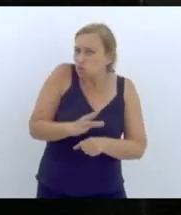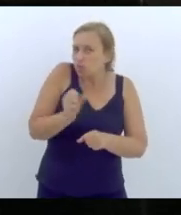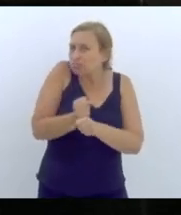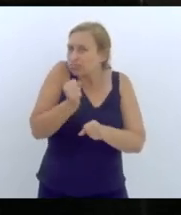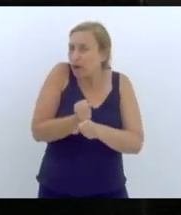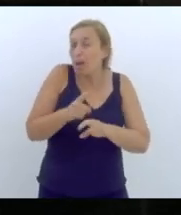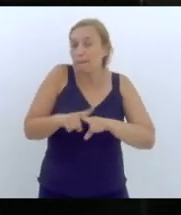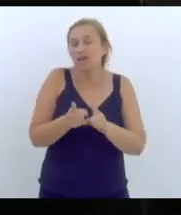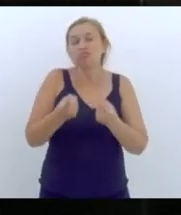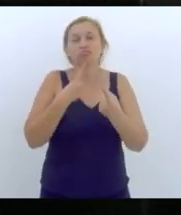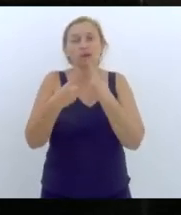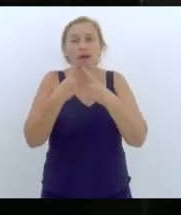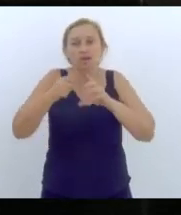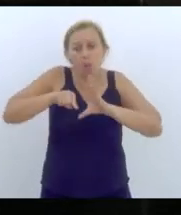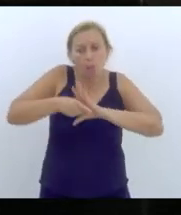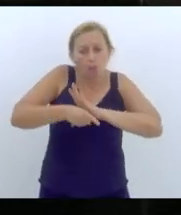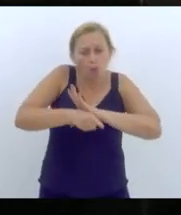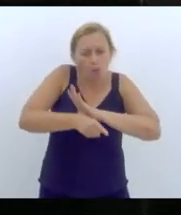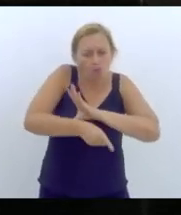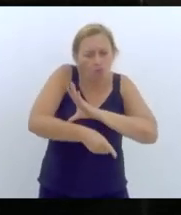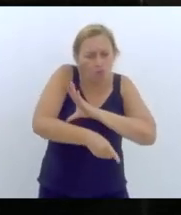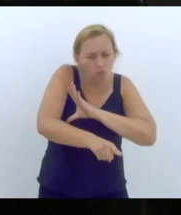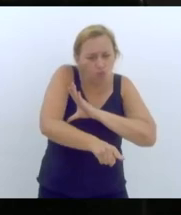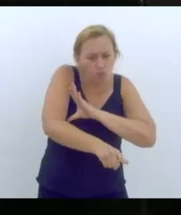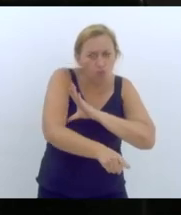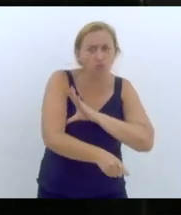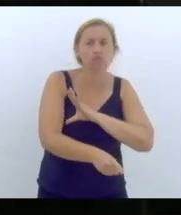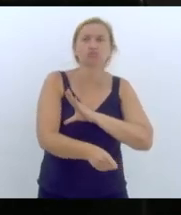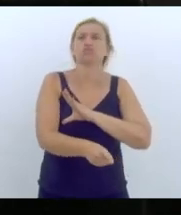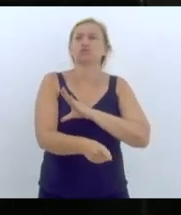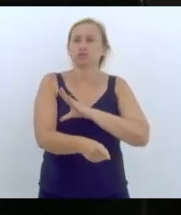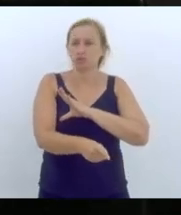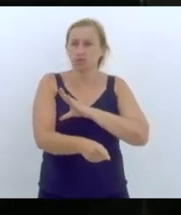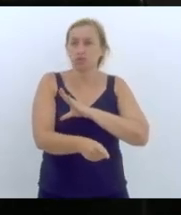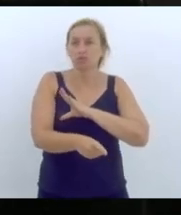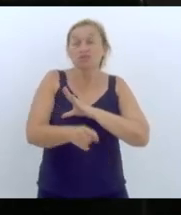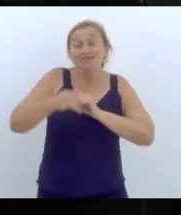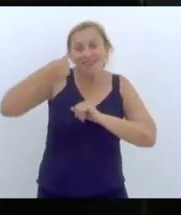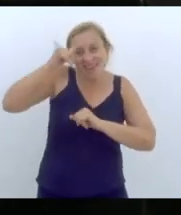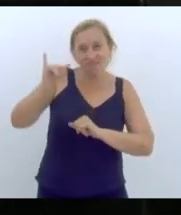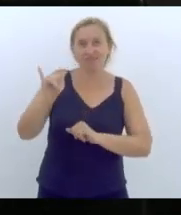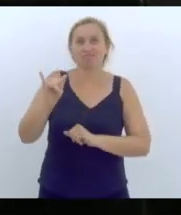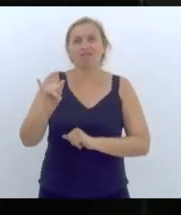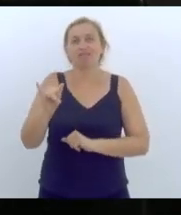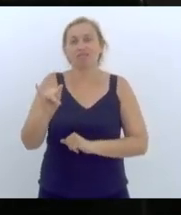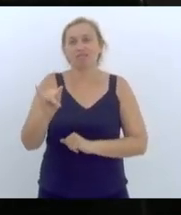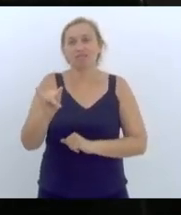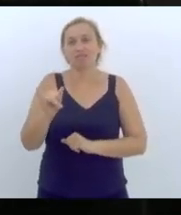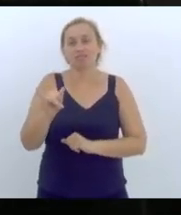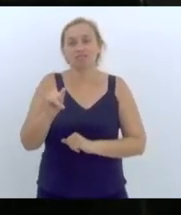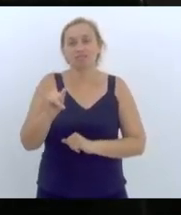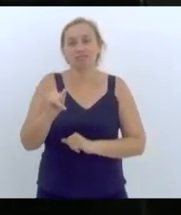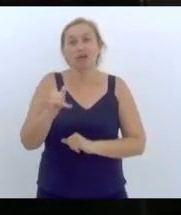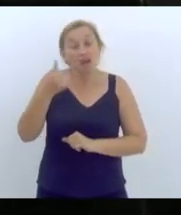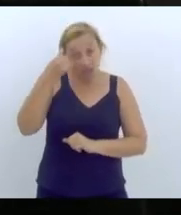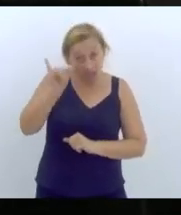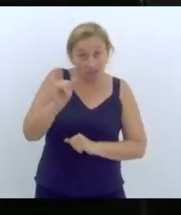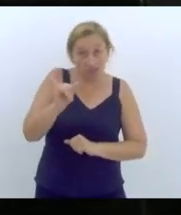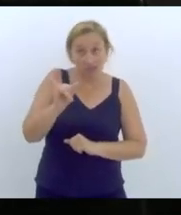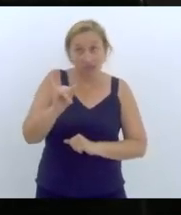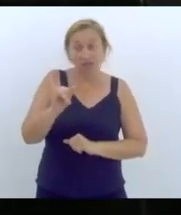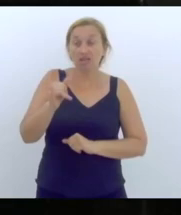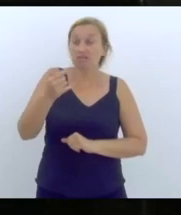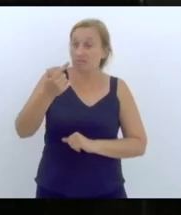possa ter um debate muito intenso e contínuo de prevenção. Falo de prevenção